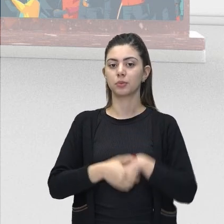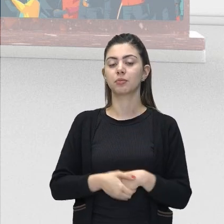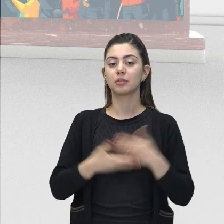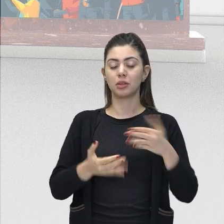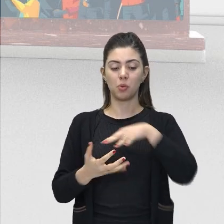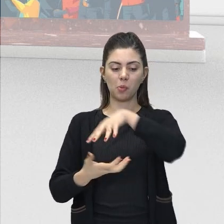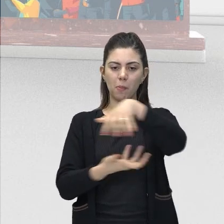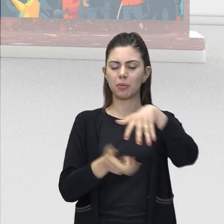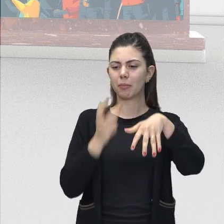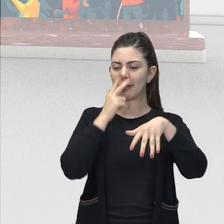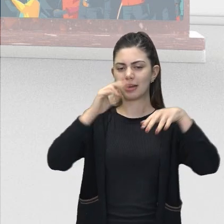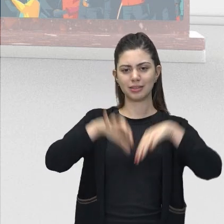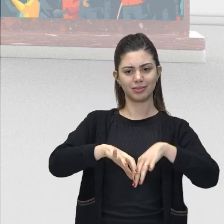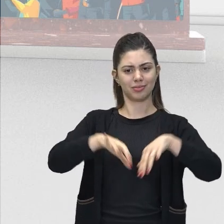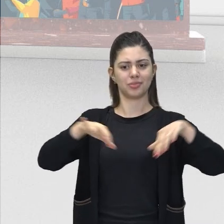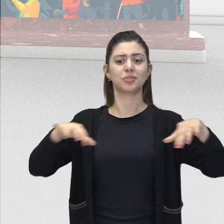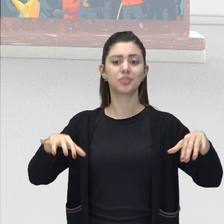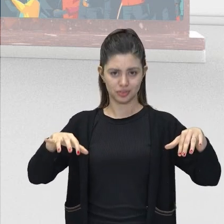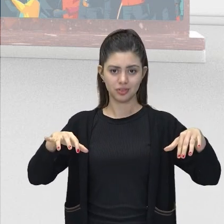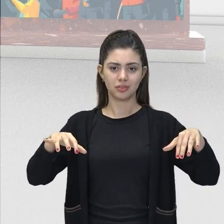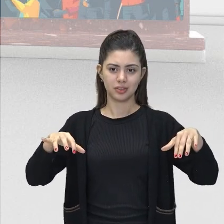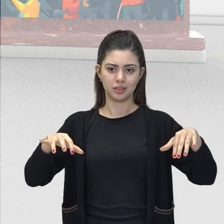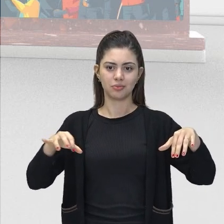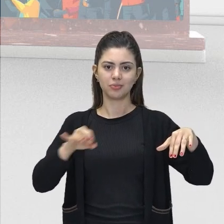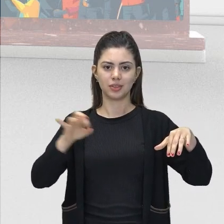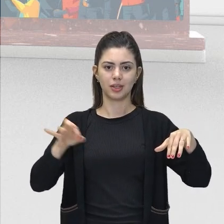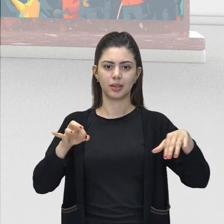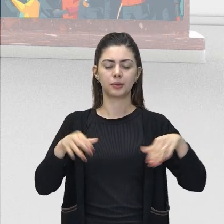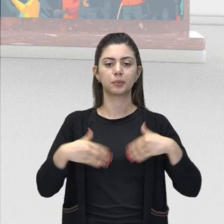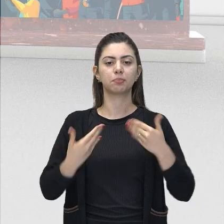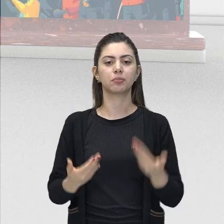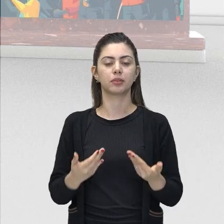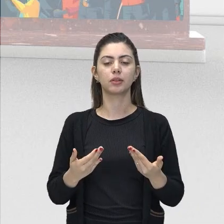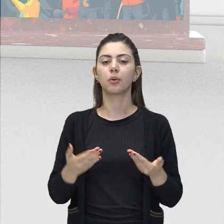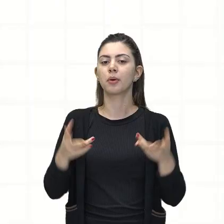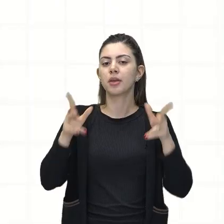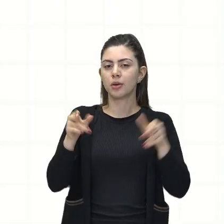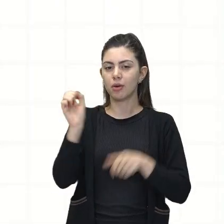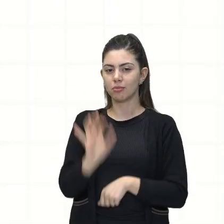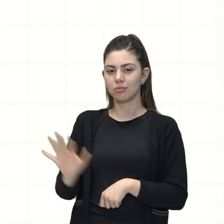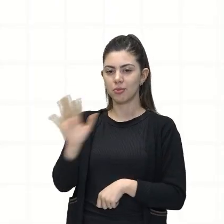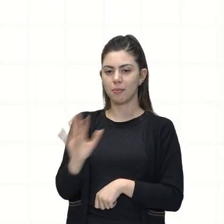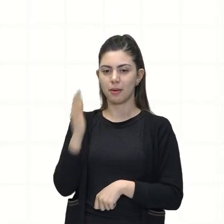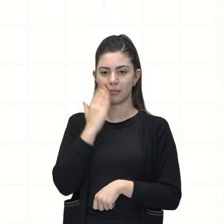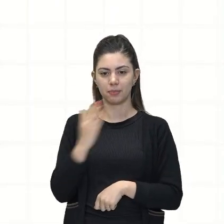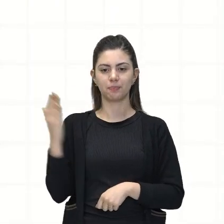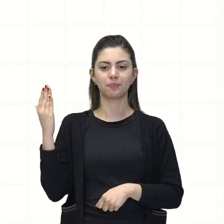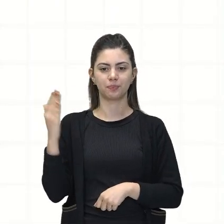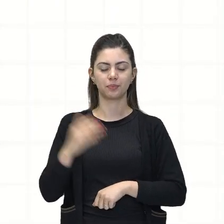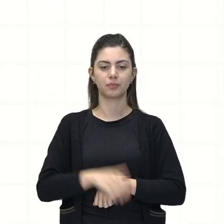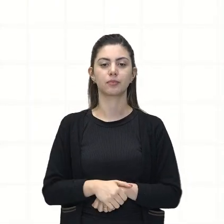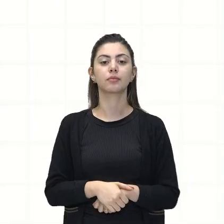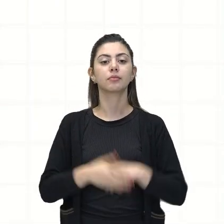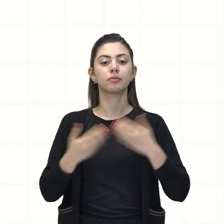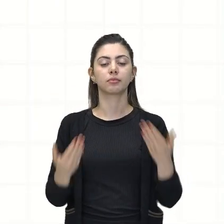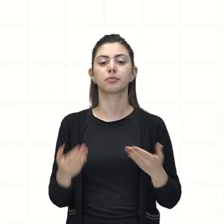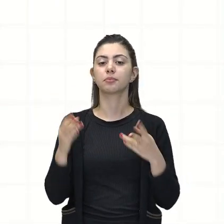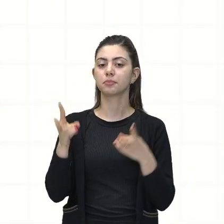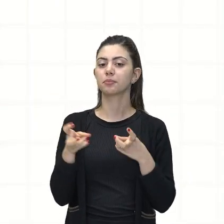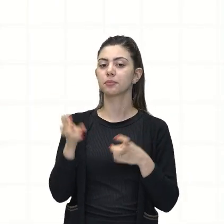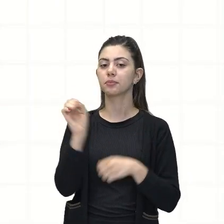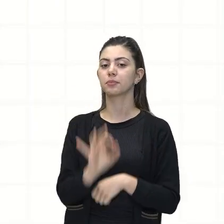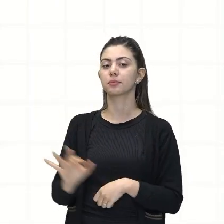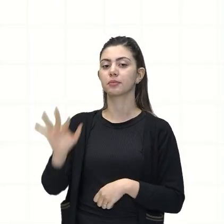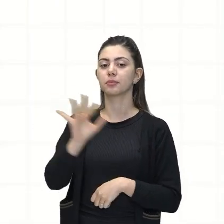dividido entre essas duas superpotências, conforme o mapa que a gente vai ver. Acompanhe comigo. A gente tem aqui um mapa onde a